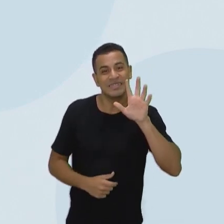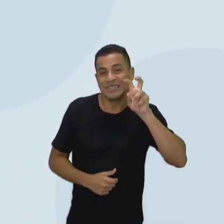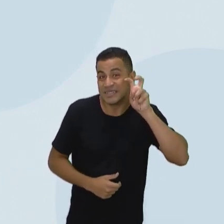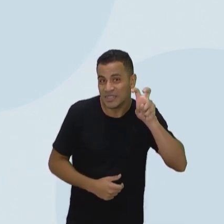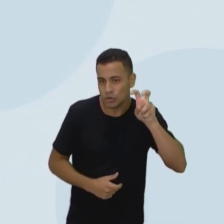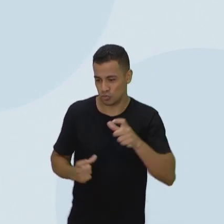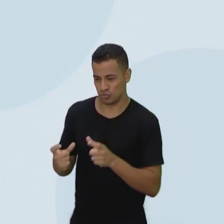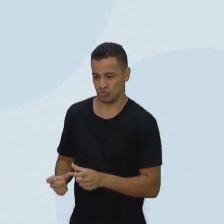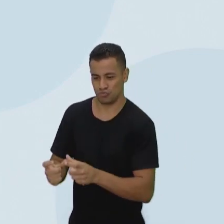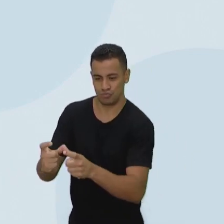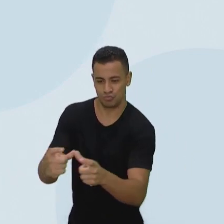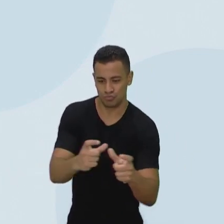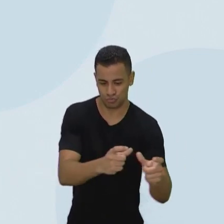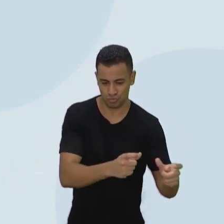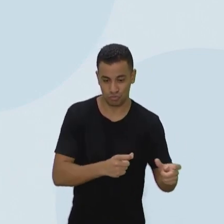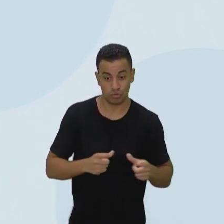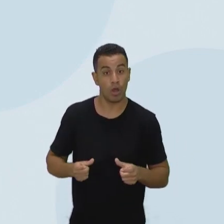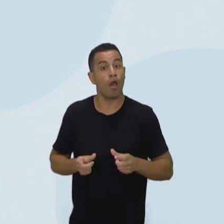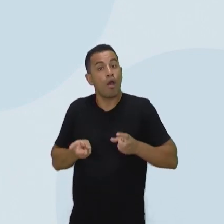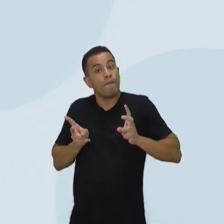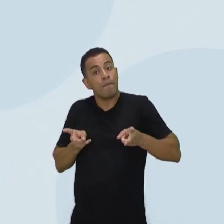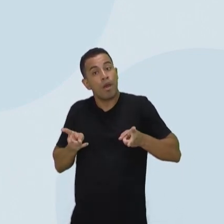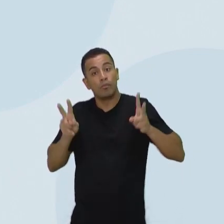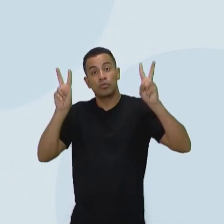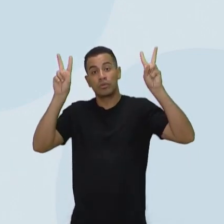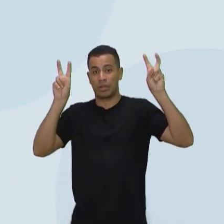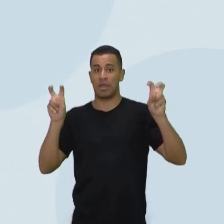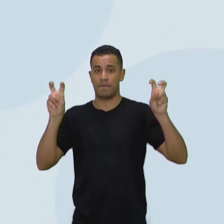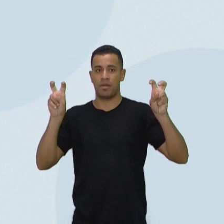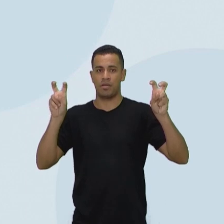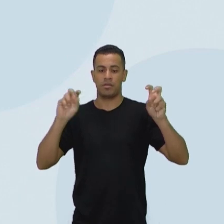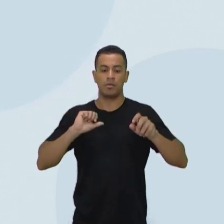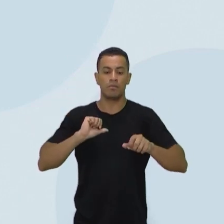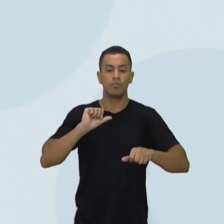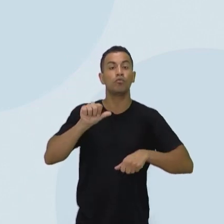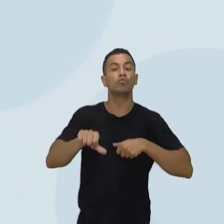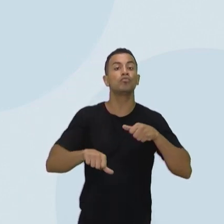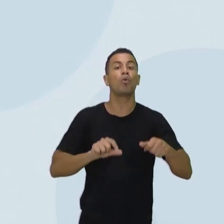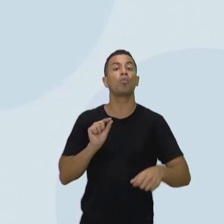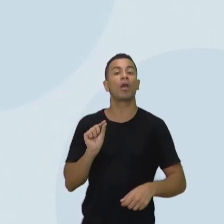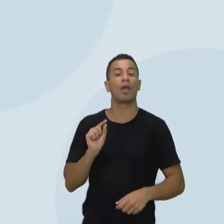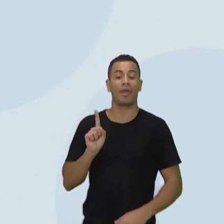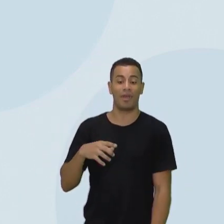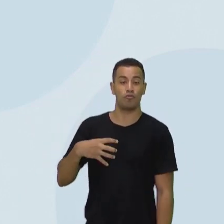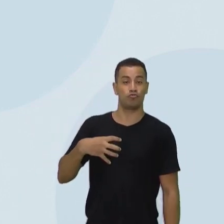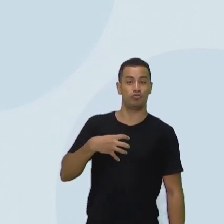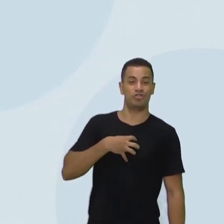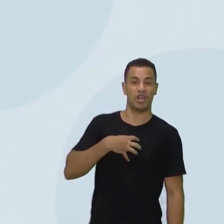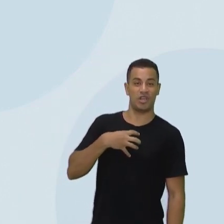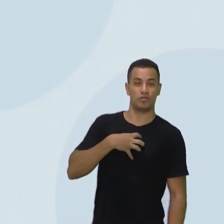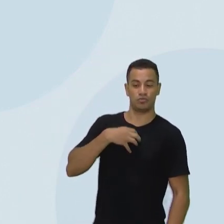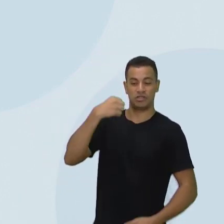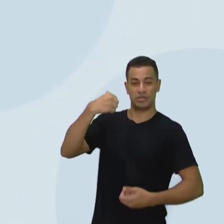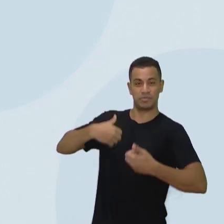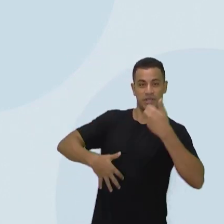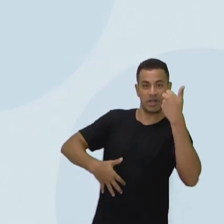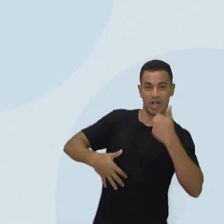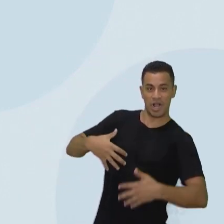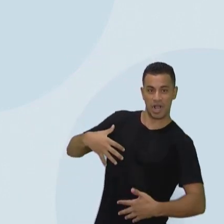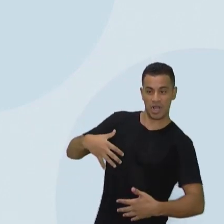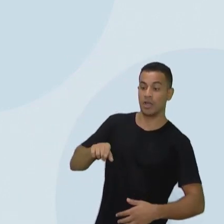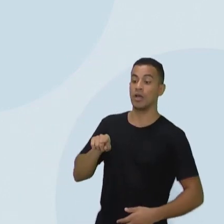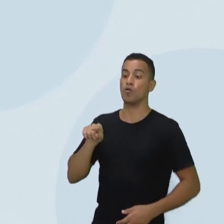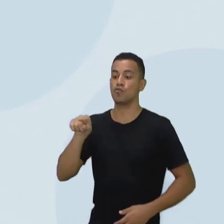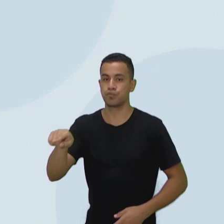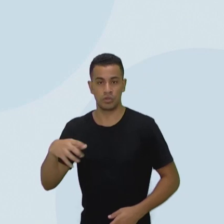temática para todas as estações. O que vai mudar, pessoal? O que vai mudar é a forma de abordagem dessa temática em cada